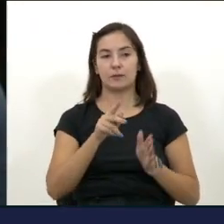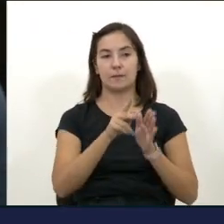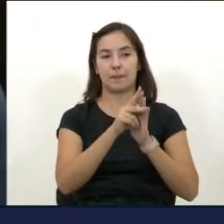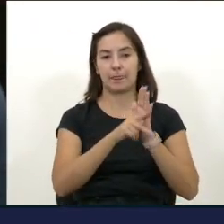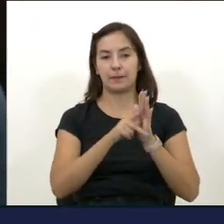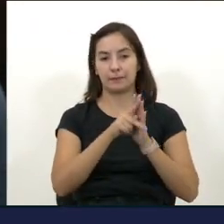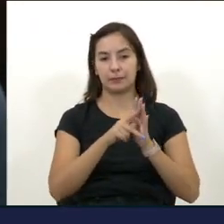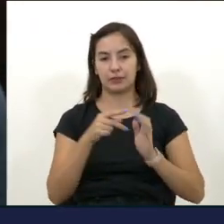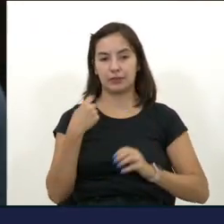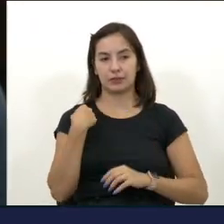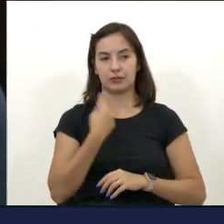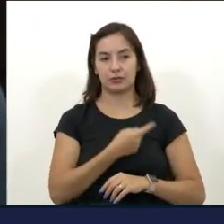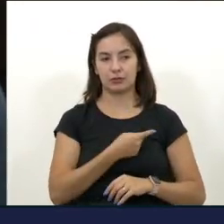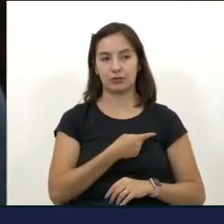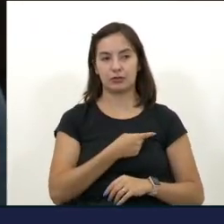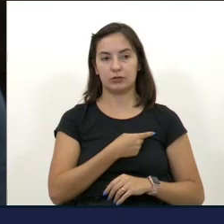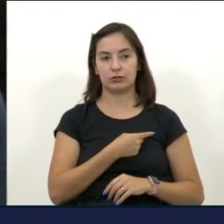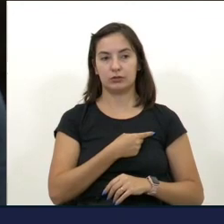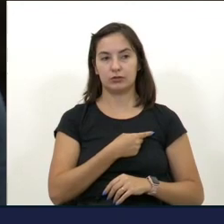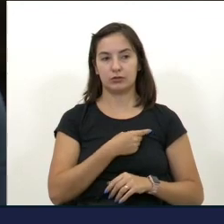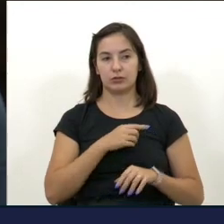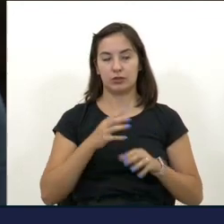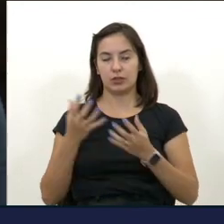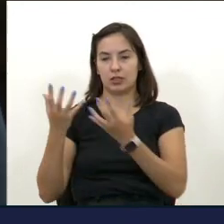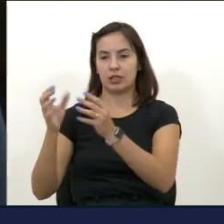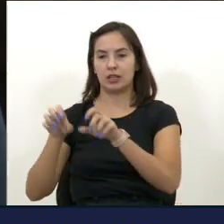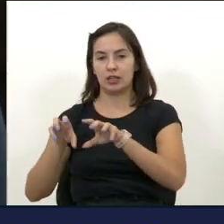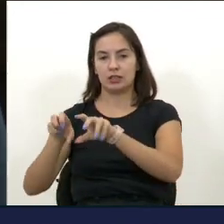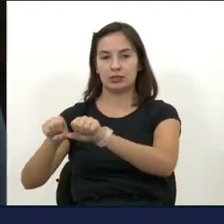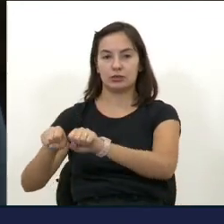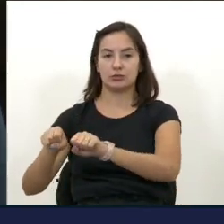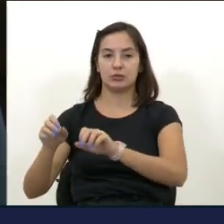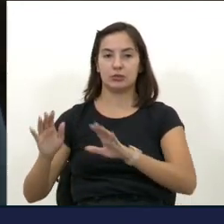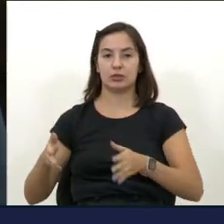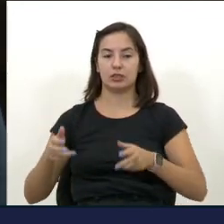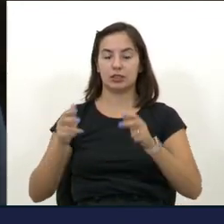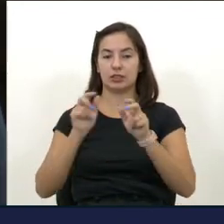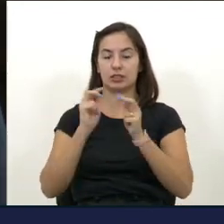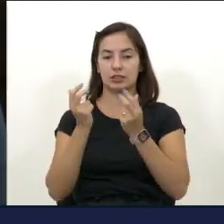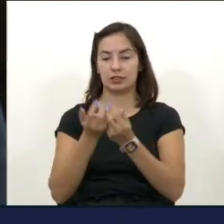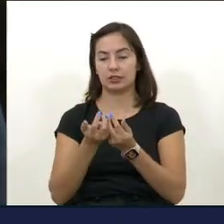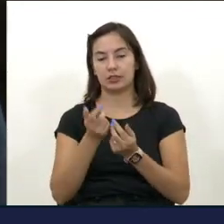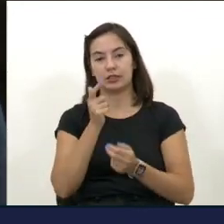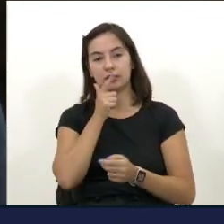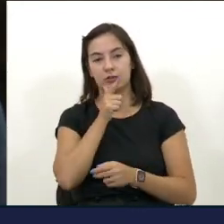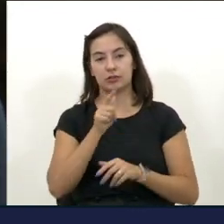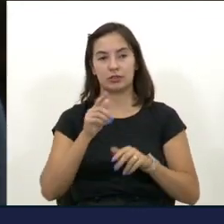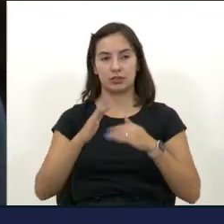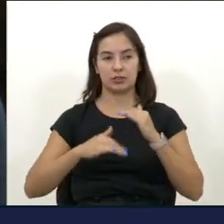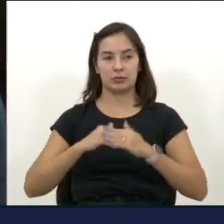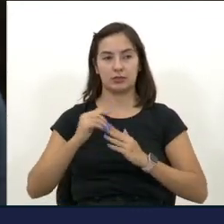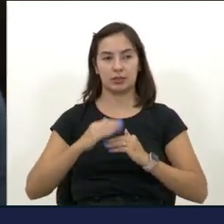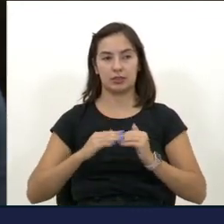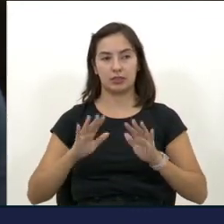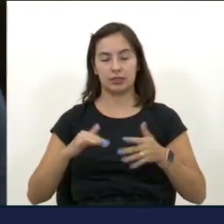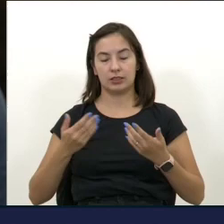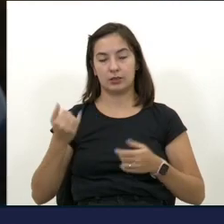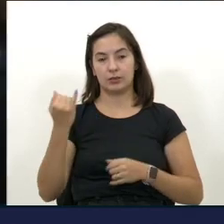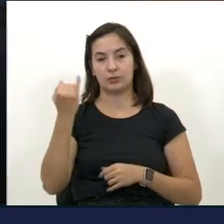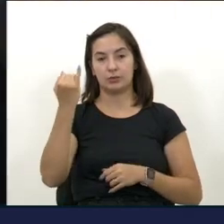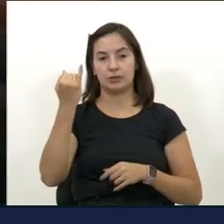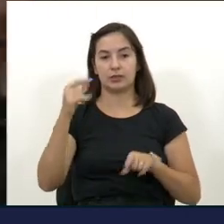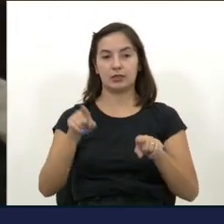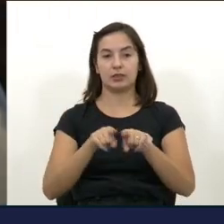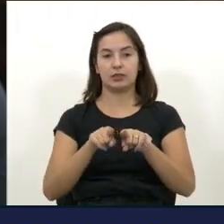lá pra gente quando a gente assumiu o a casa e conseguimos pô em prática então é bem bem gratificante além das